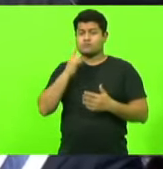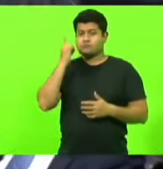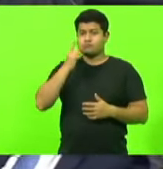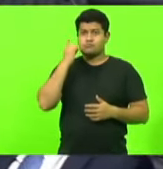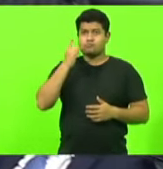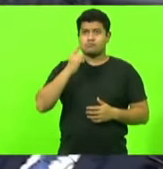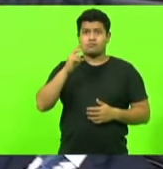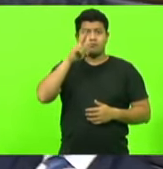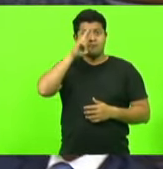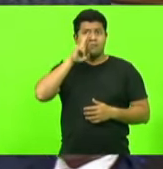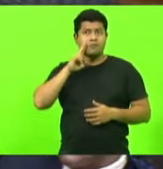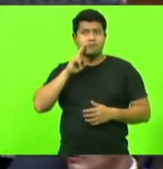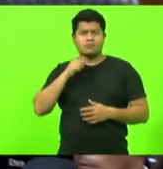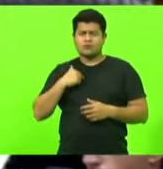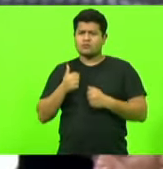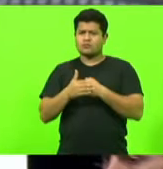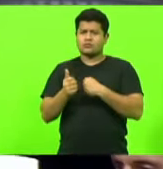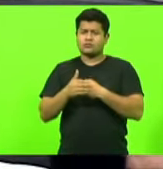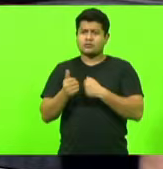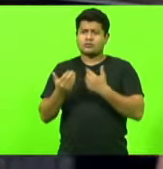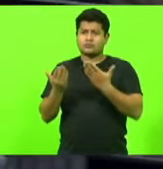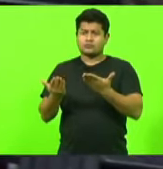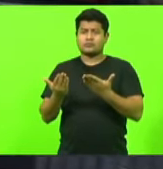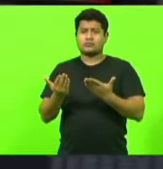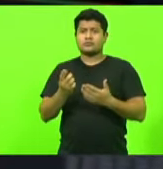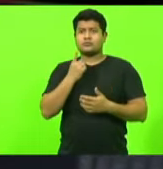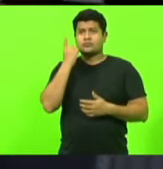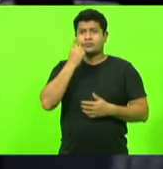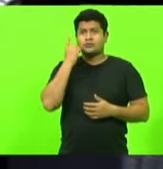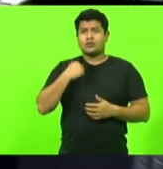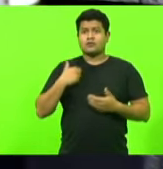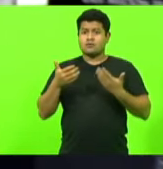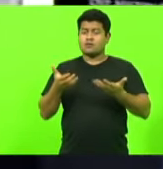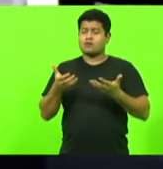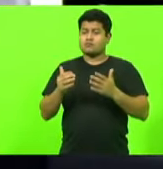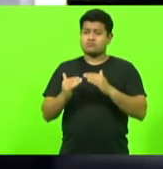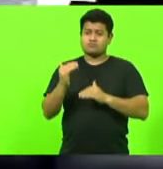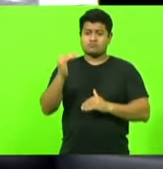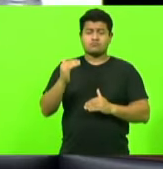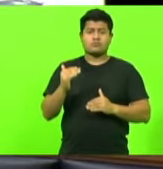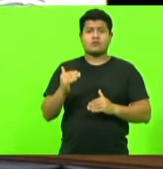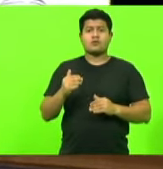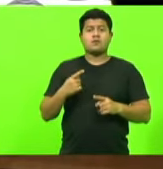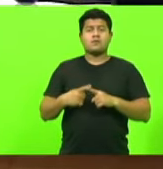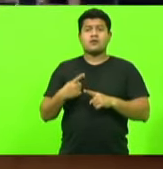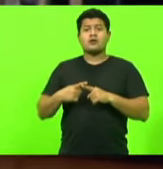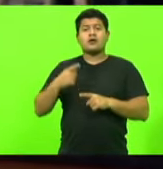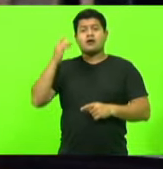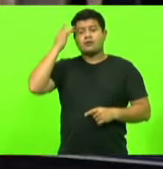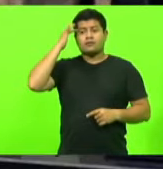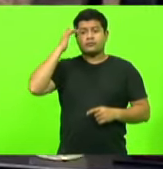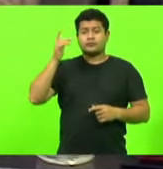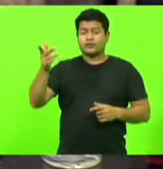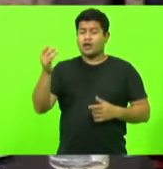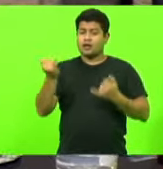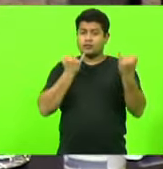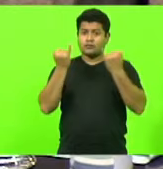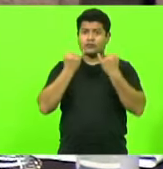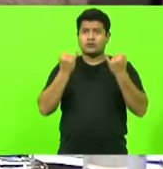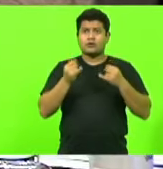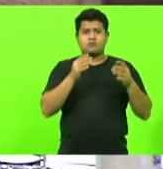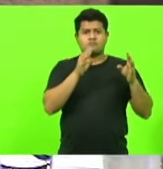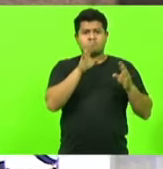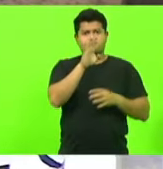Ivan Nardes. Tenho um carinho todo especial para o deputado Ivan, mas quero discordar dele e acho que essa informação que ele nos traz de